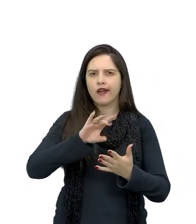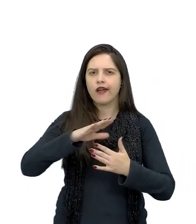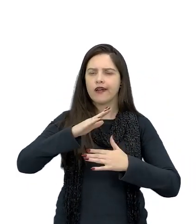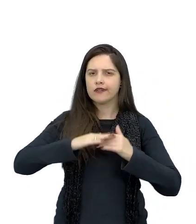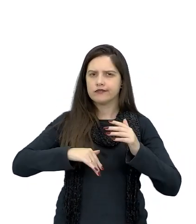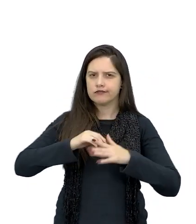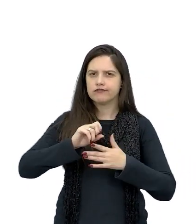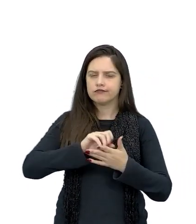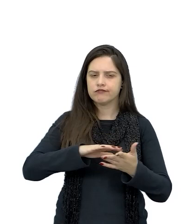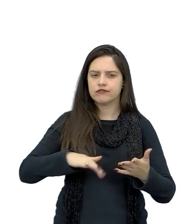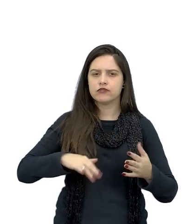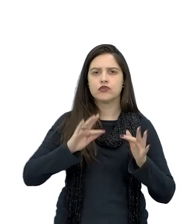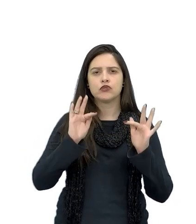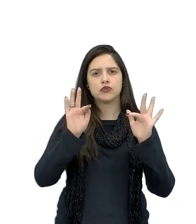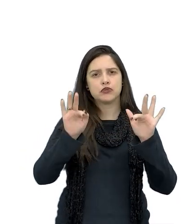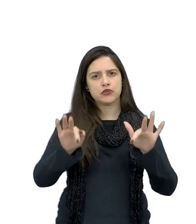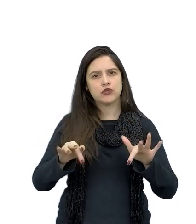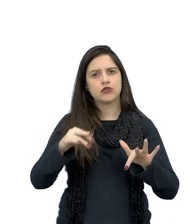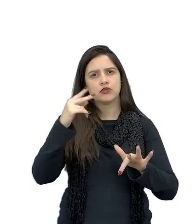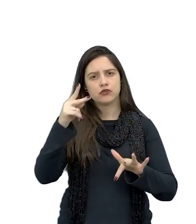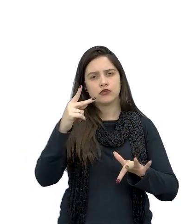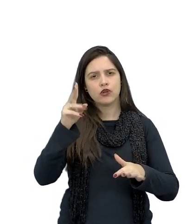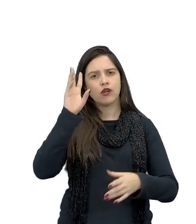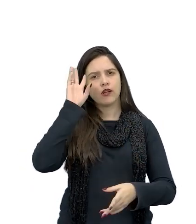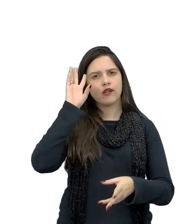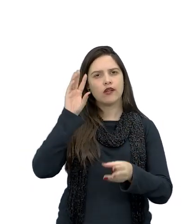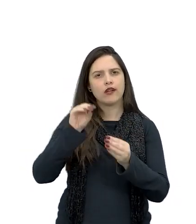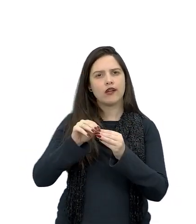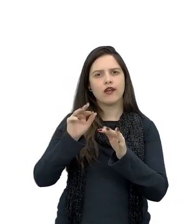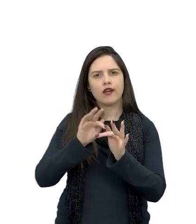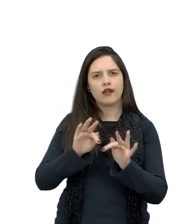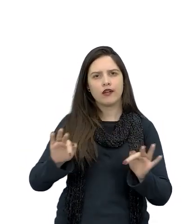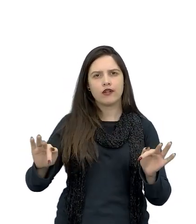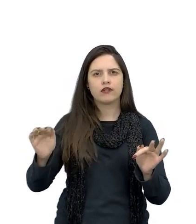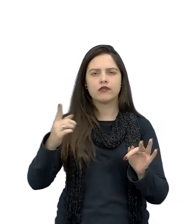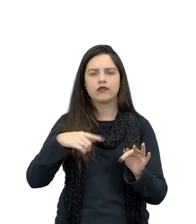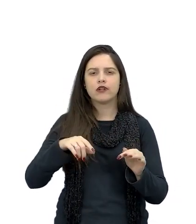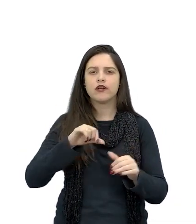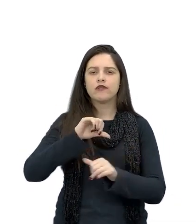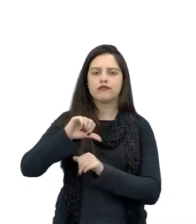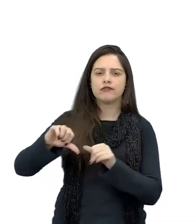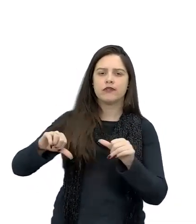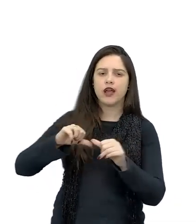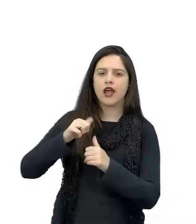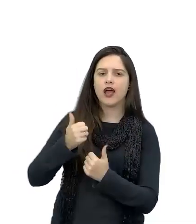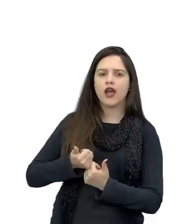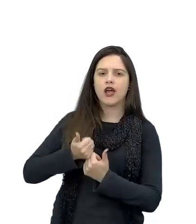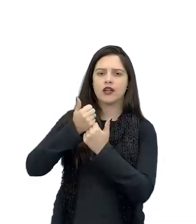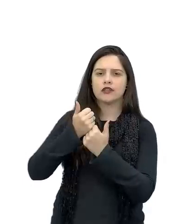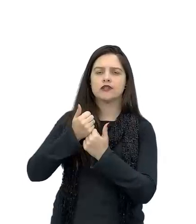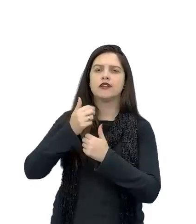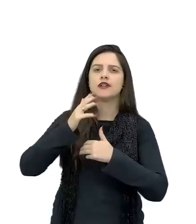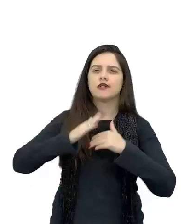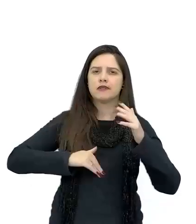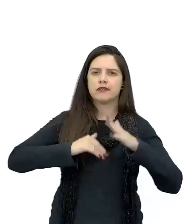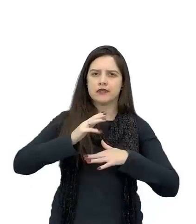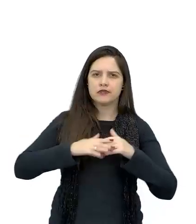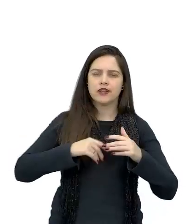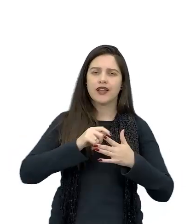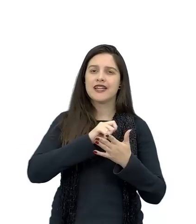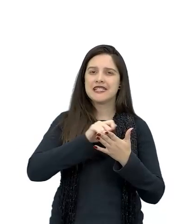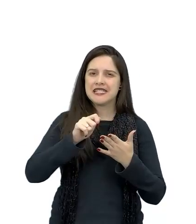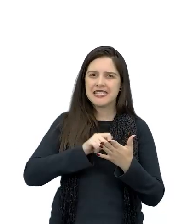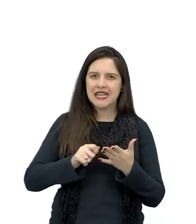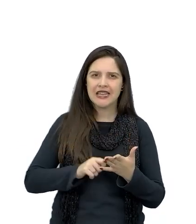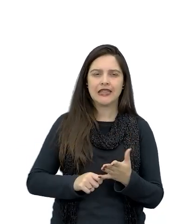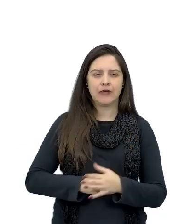implicava e, por fim, buscamos compreender como as práticas de leitura podem apoiar as práticas de